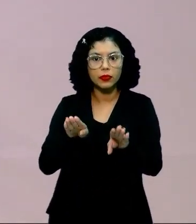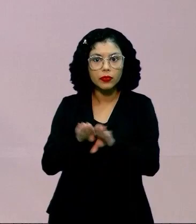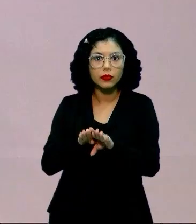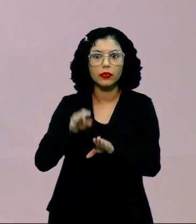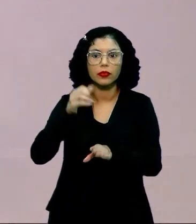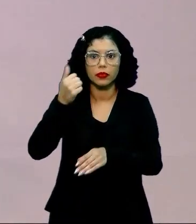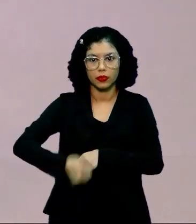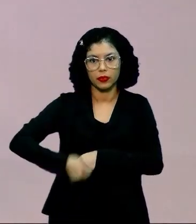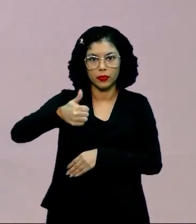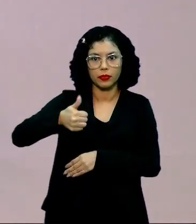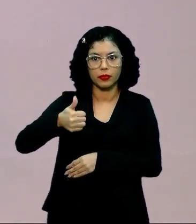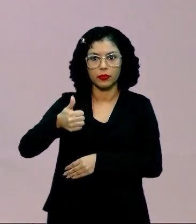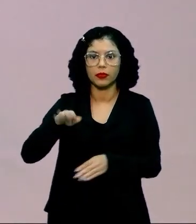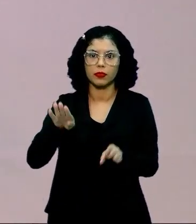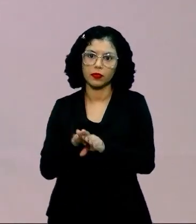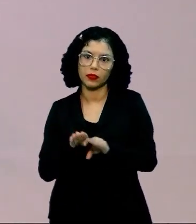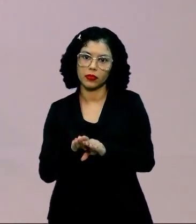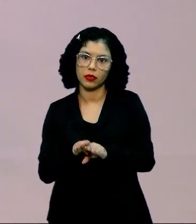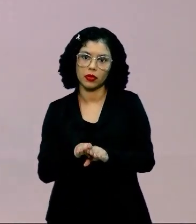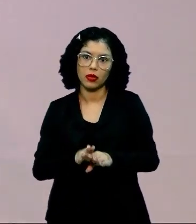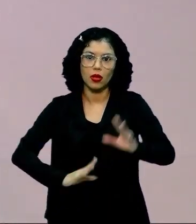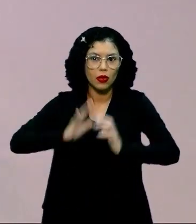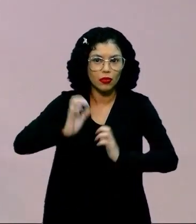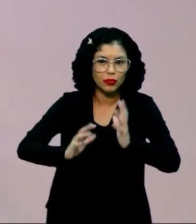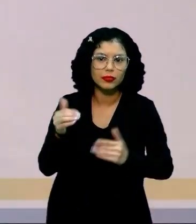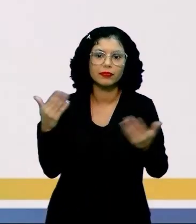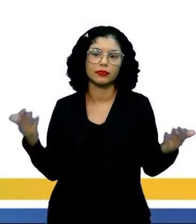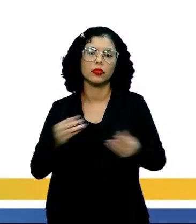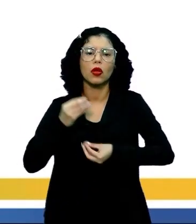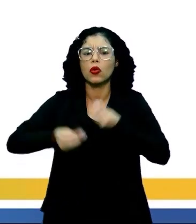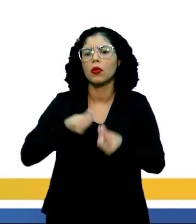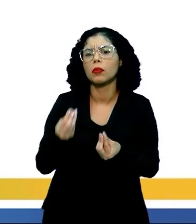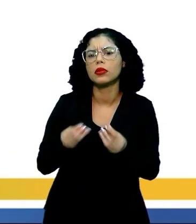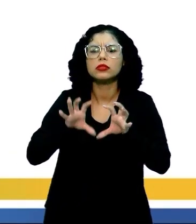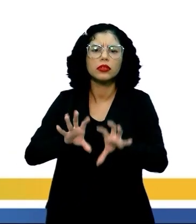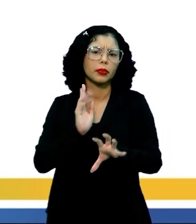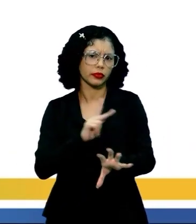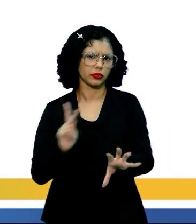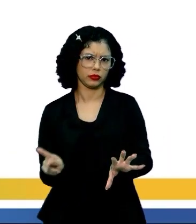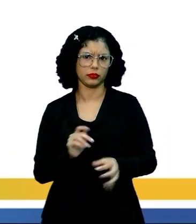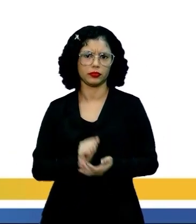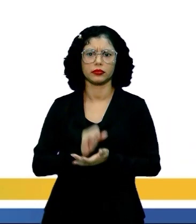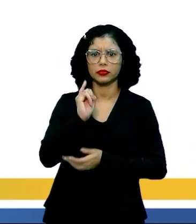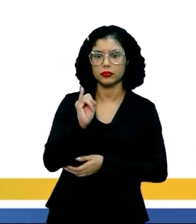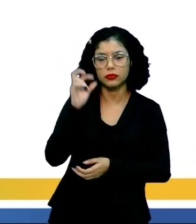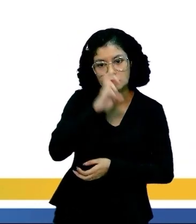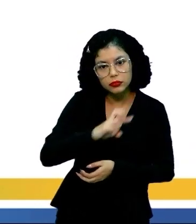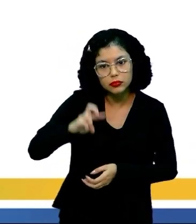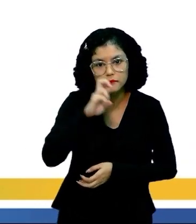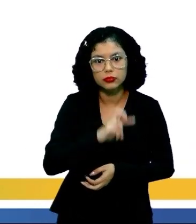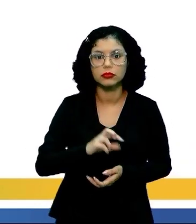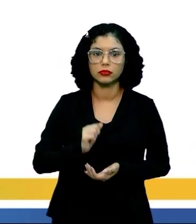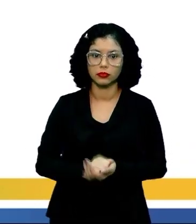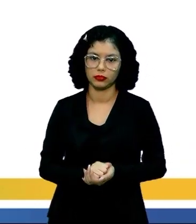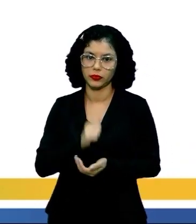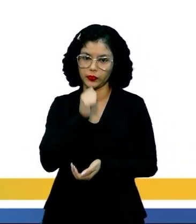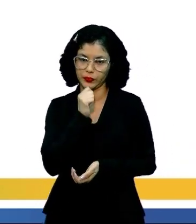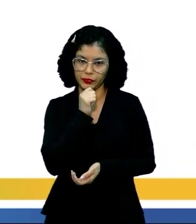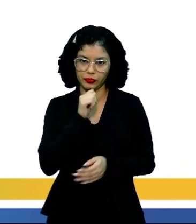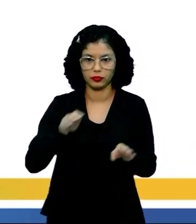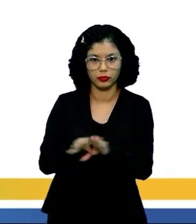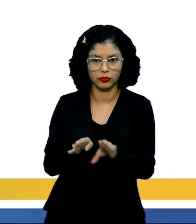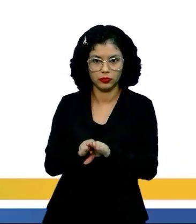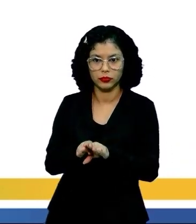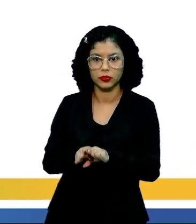do primeiro desconto. E isso confunde muita gente. Como assim, professor? Se você analisar aqui, ó, o